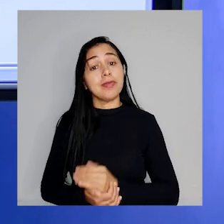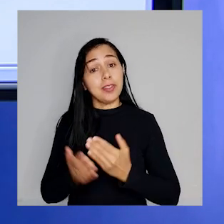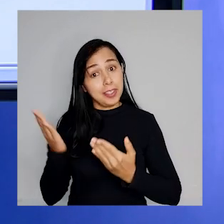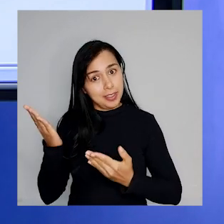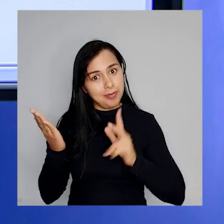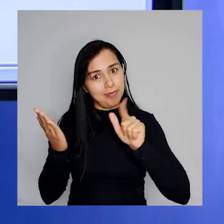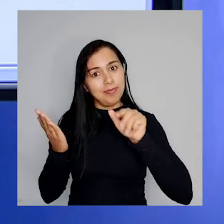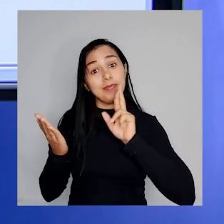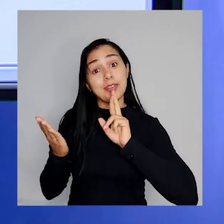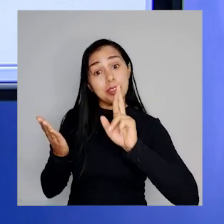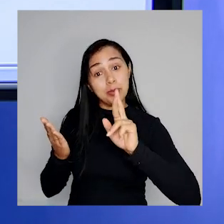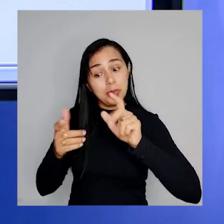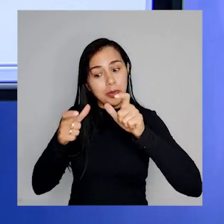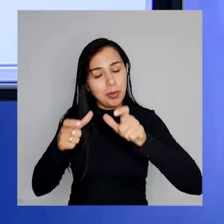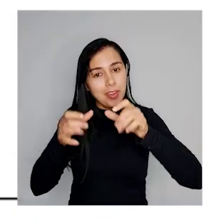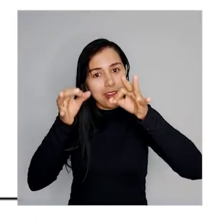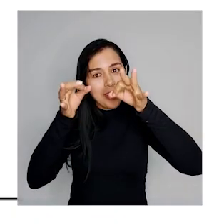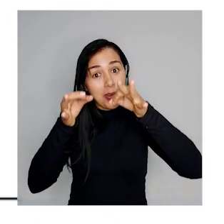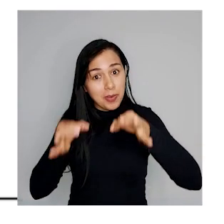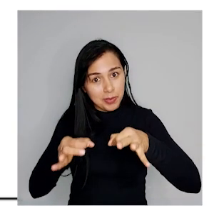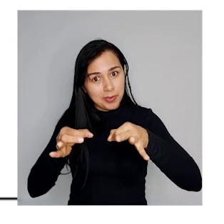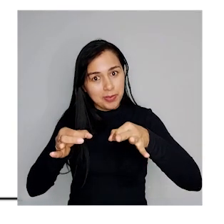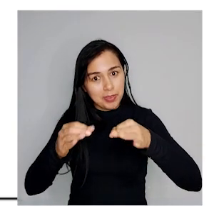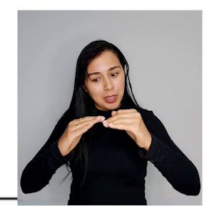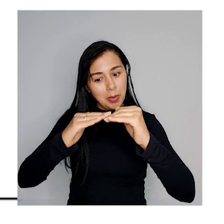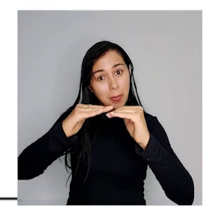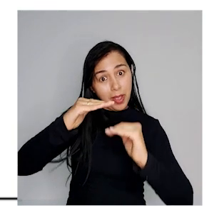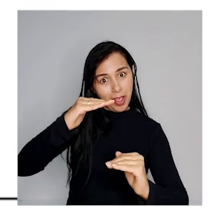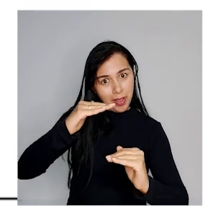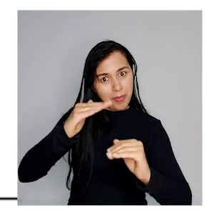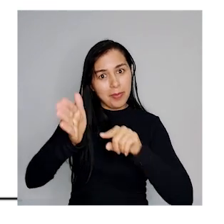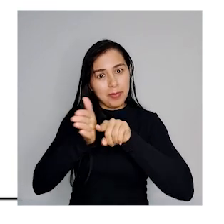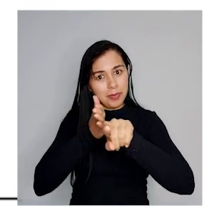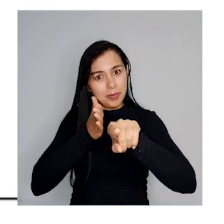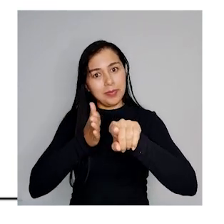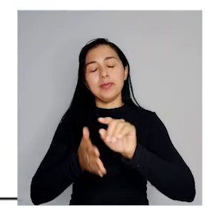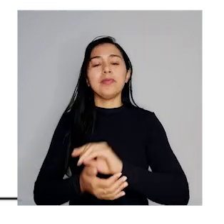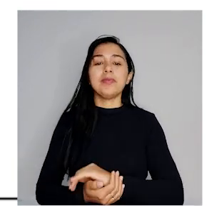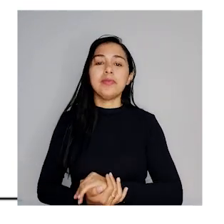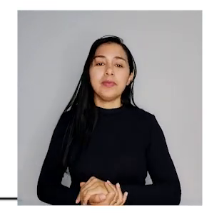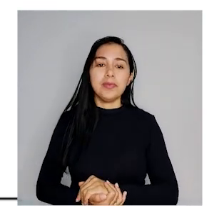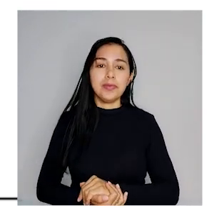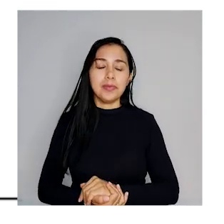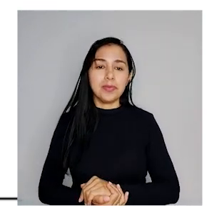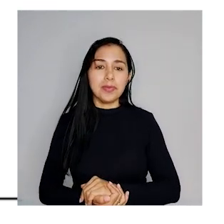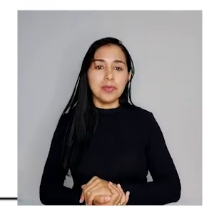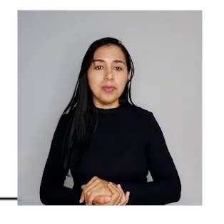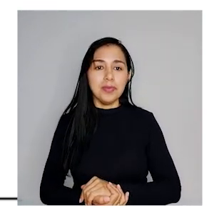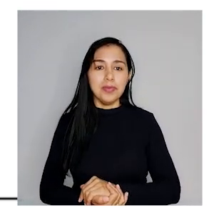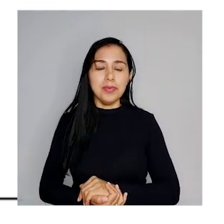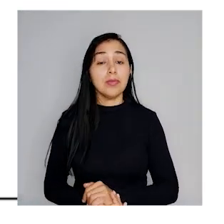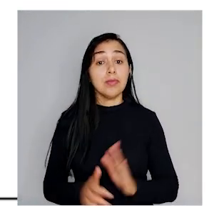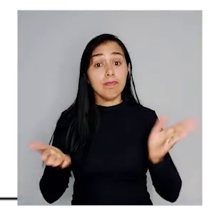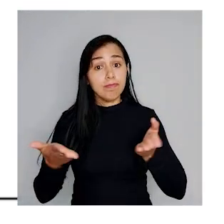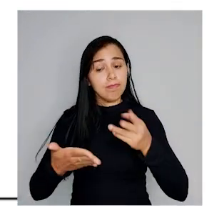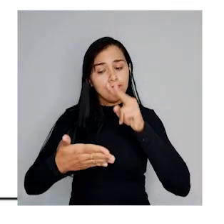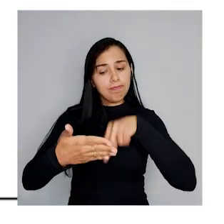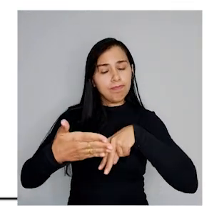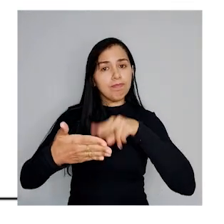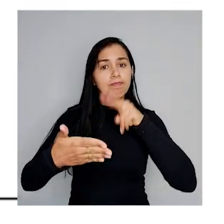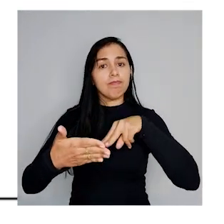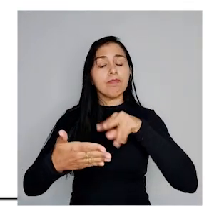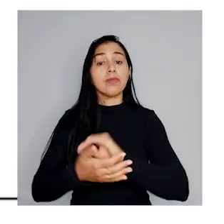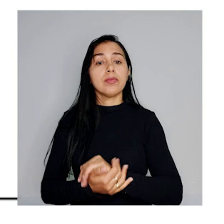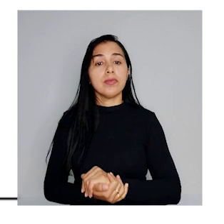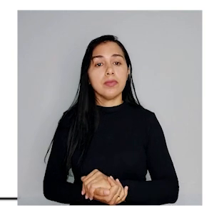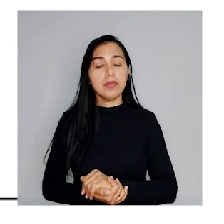Então, uma resposta aí dentro aqui dos limites permitidos da questão, certo? Vamos conferir aqui